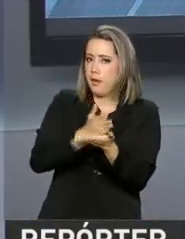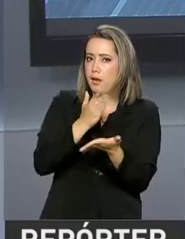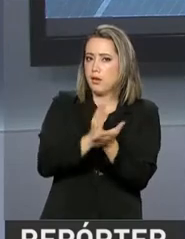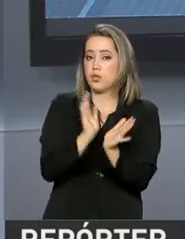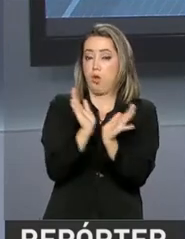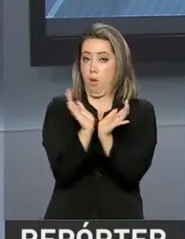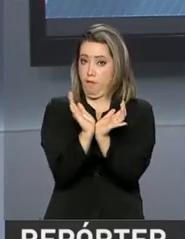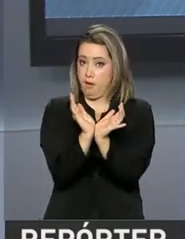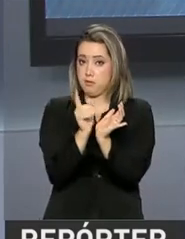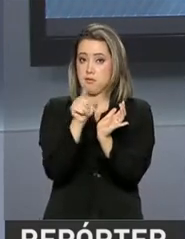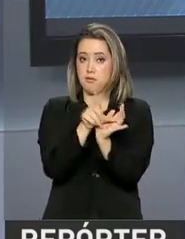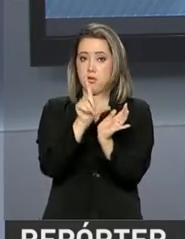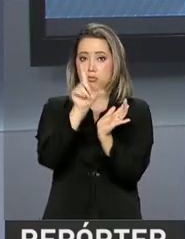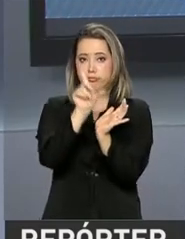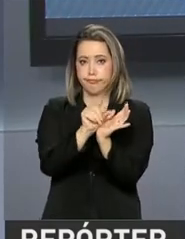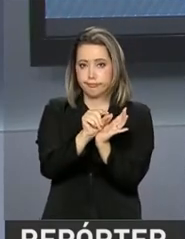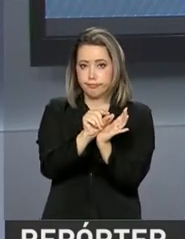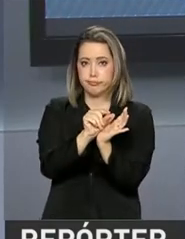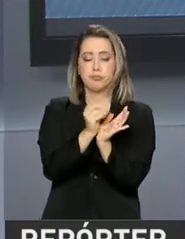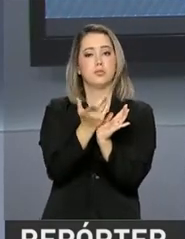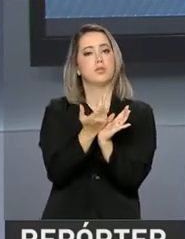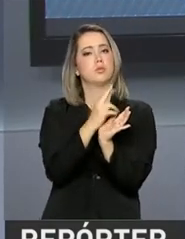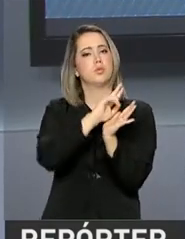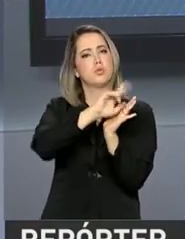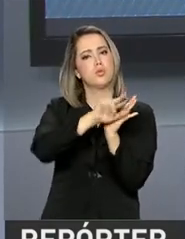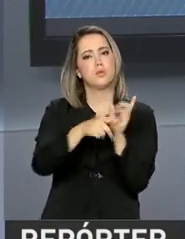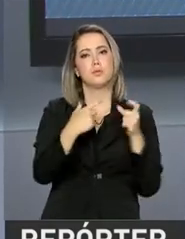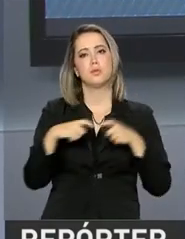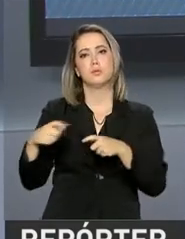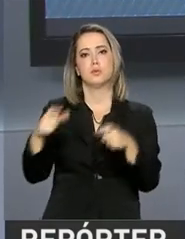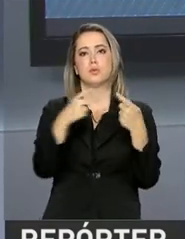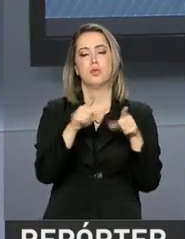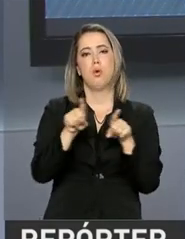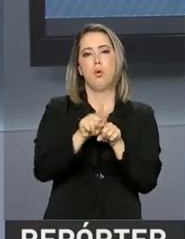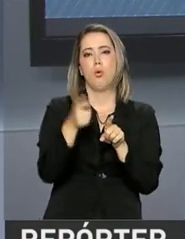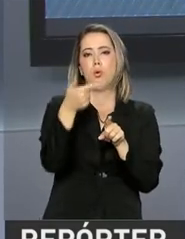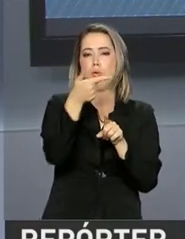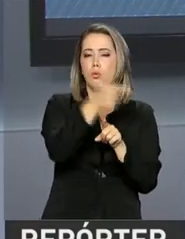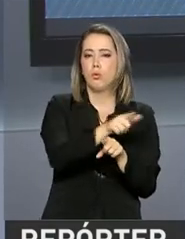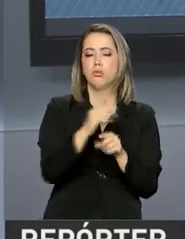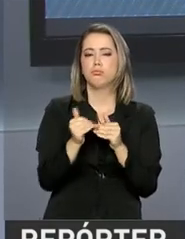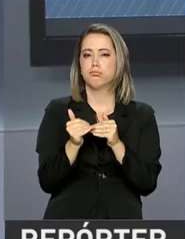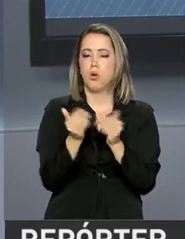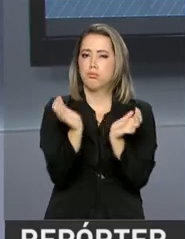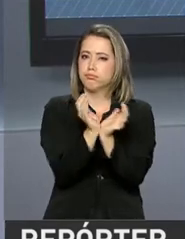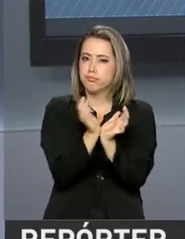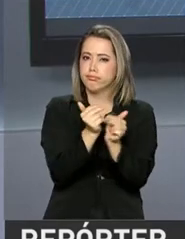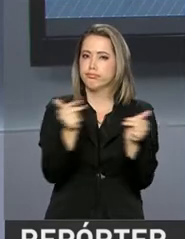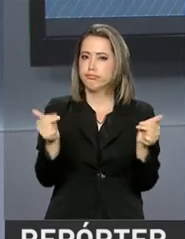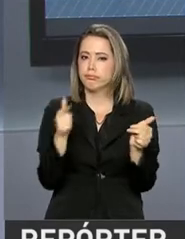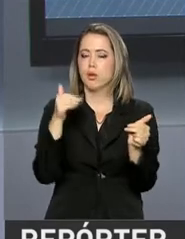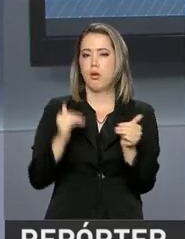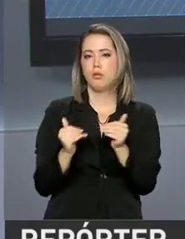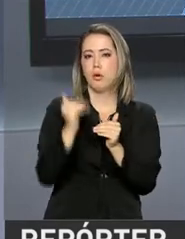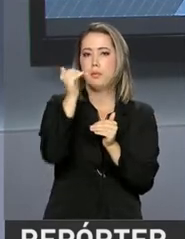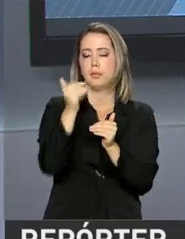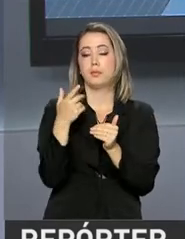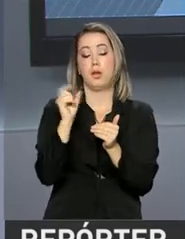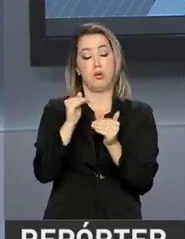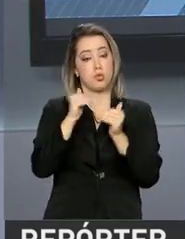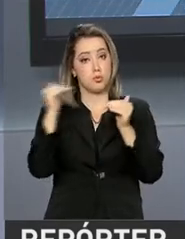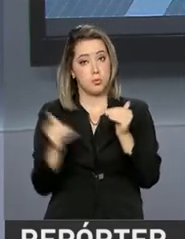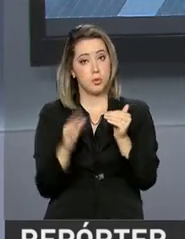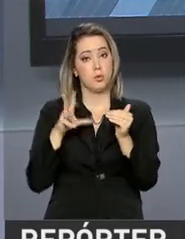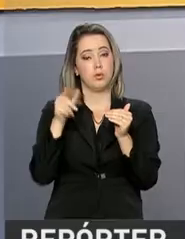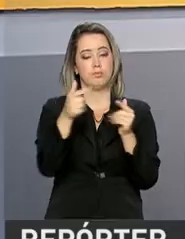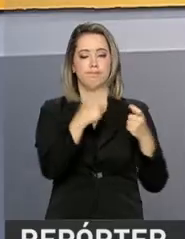por exemplo caiu na maioria das cédulas enquanto o preço da cenoura diminuiu em todas as unidades analisadas no